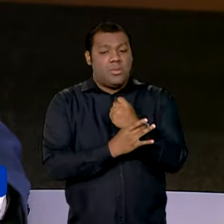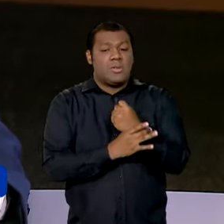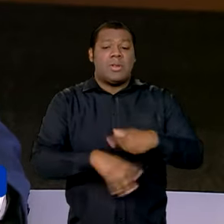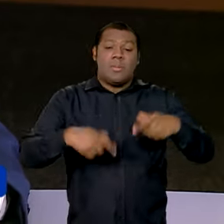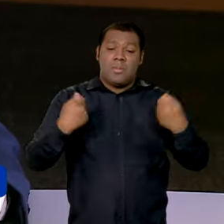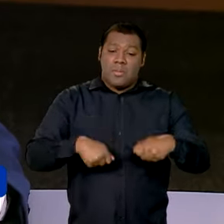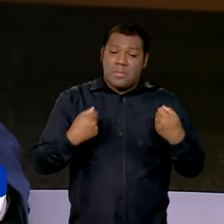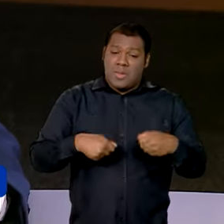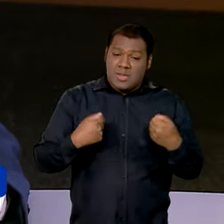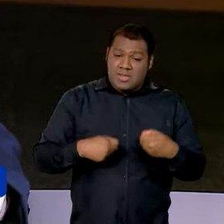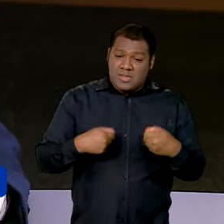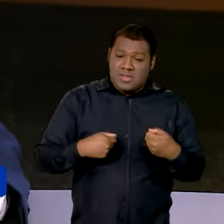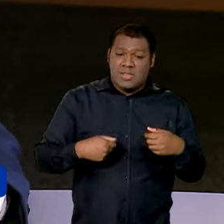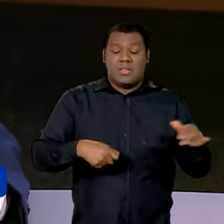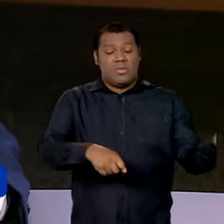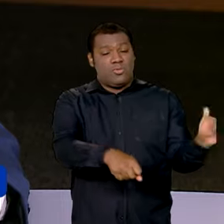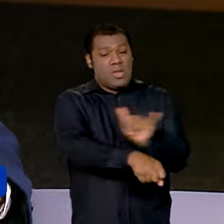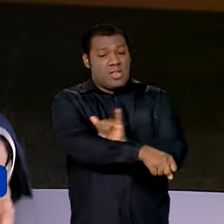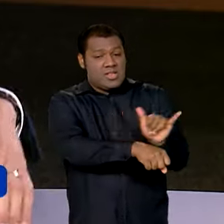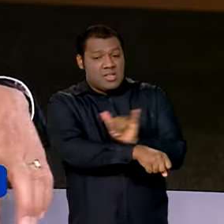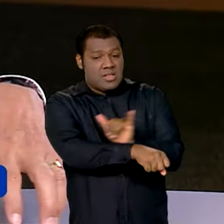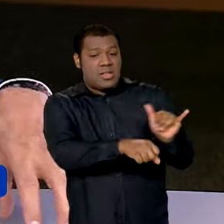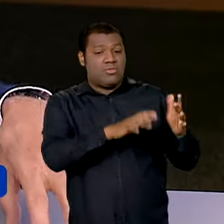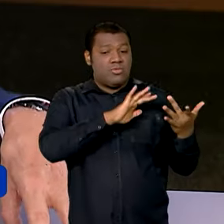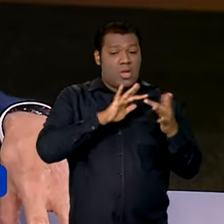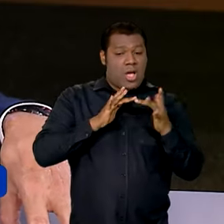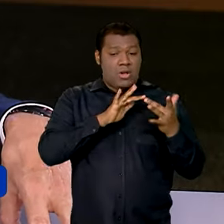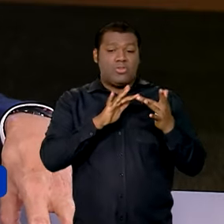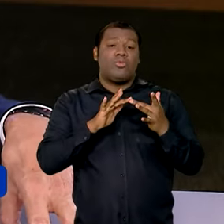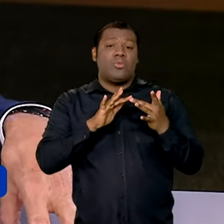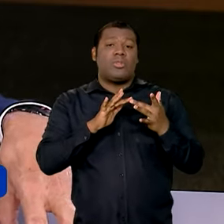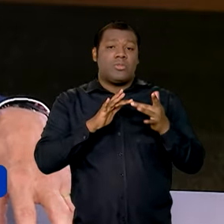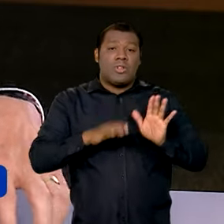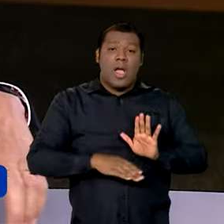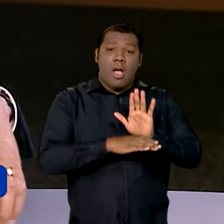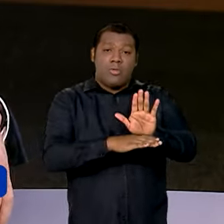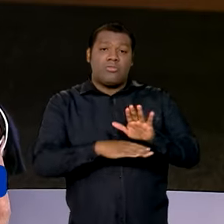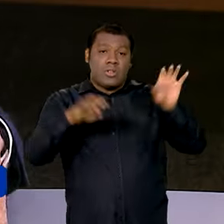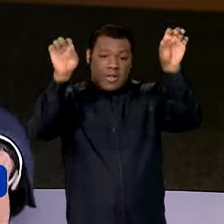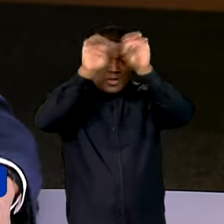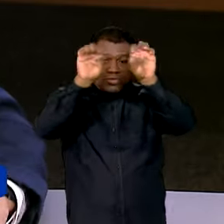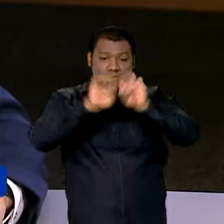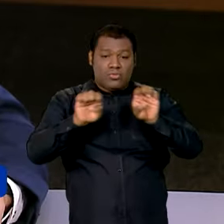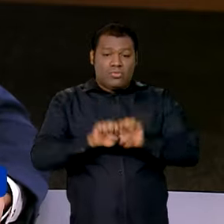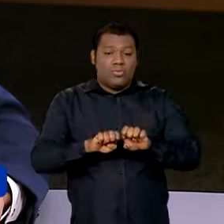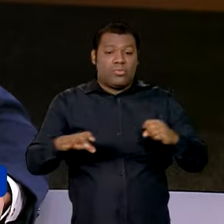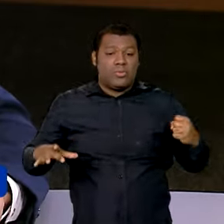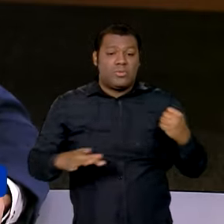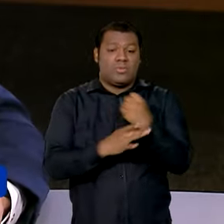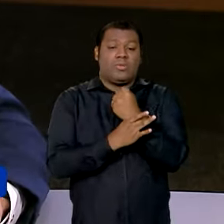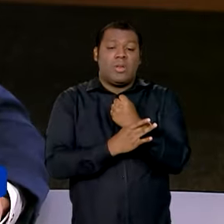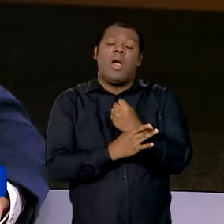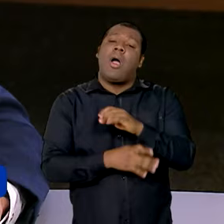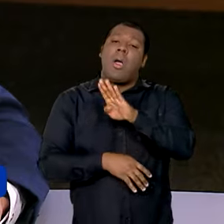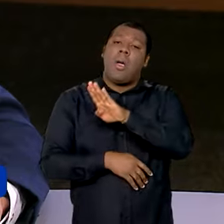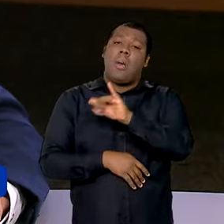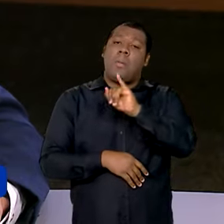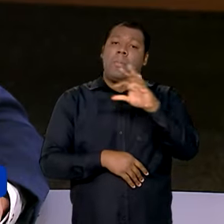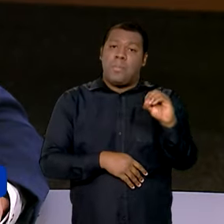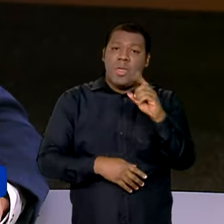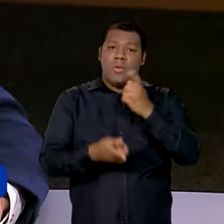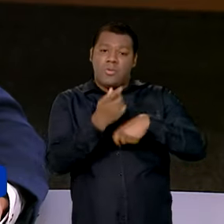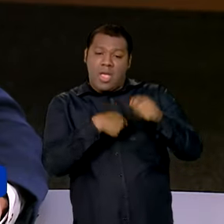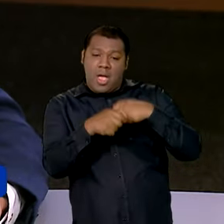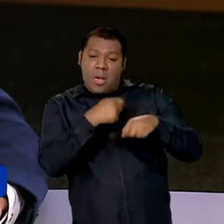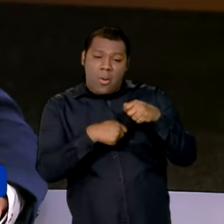que agrav as emissões sejam elas de infraestrutura sejam elas de bioeconomia de